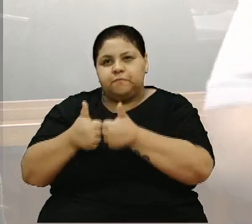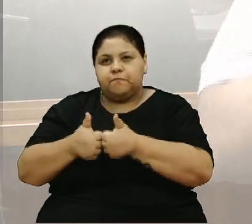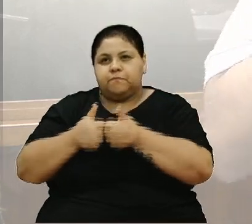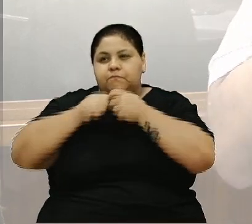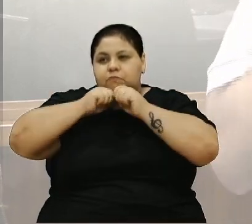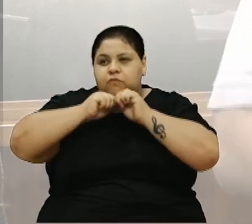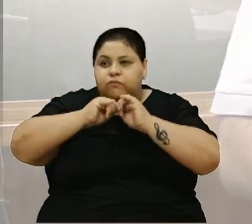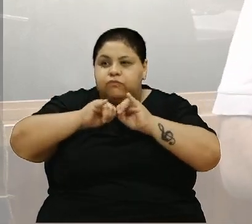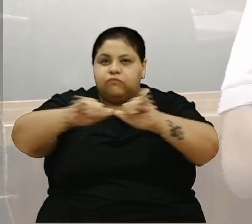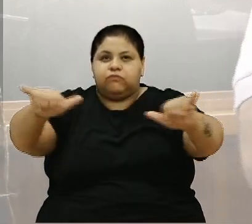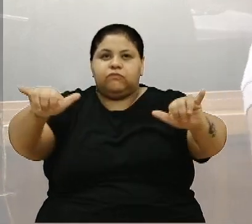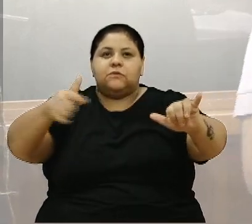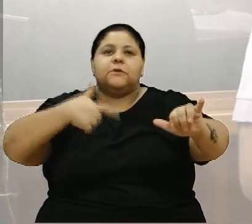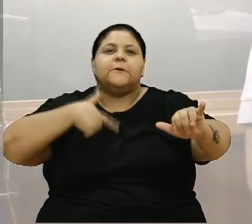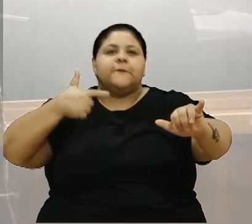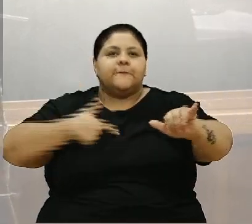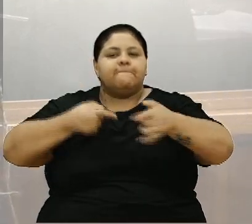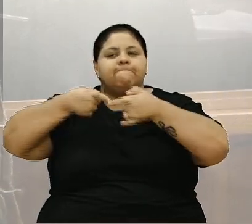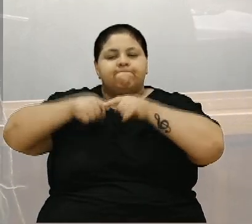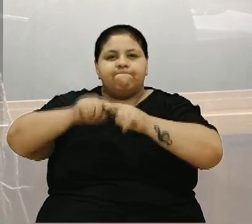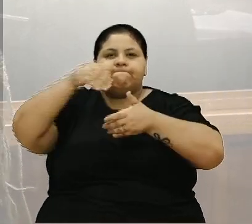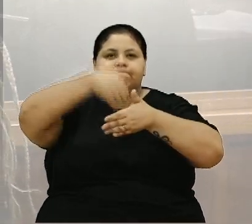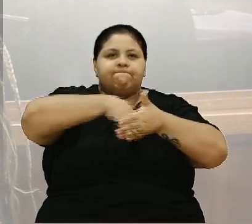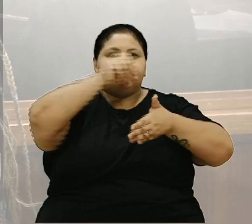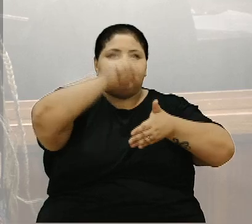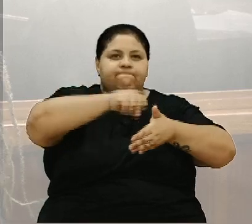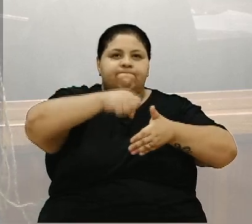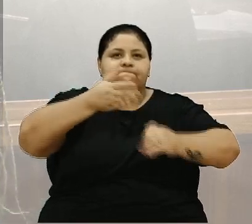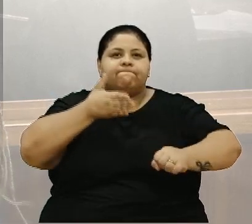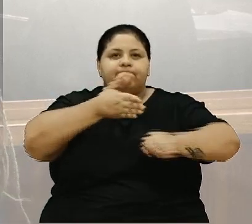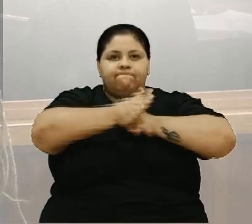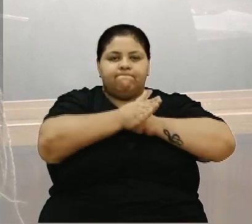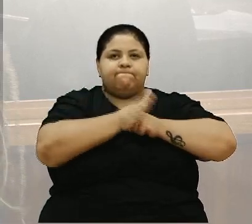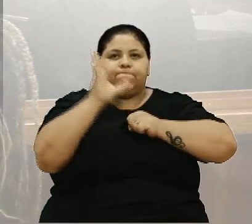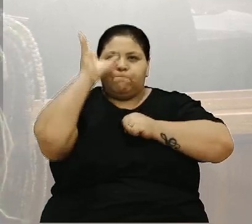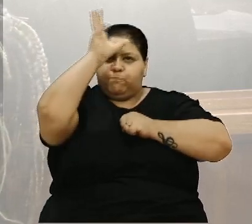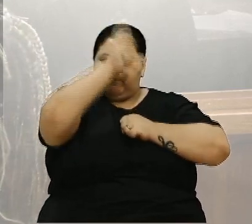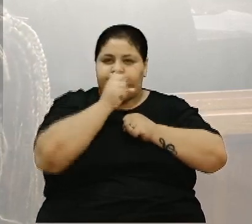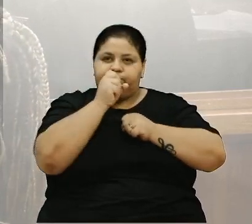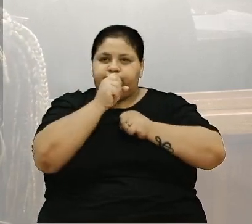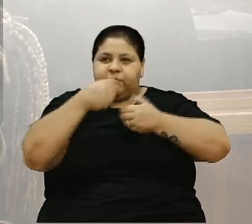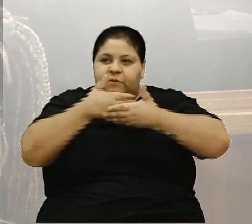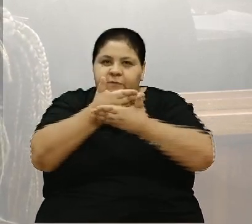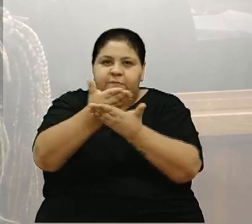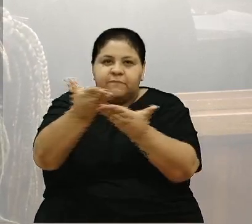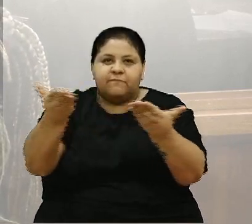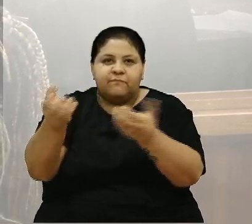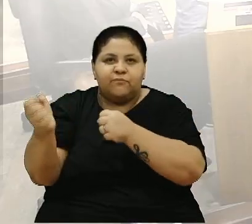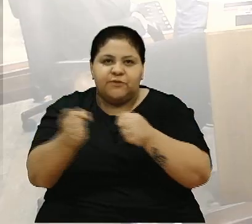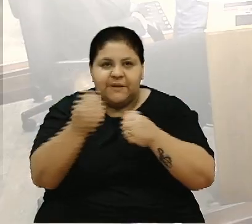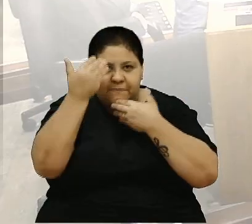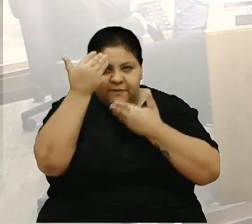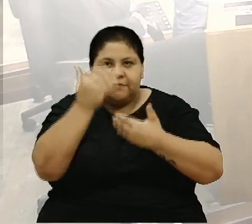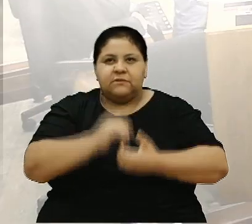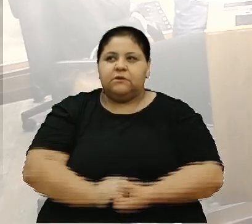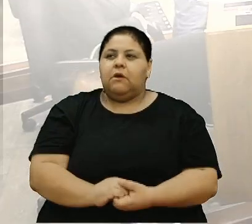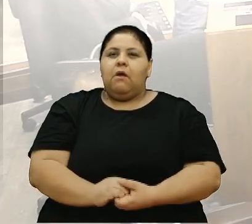essas informações. Eu sou parceiro, voto sim e quero participar, aprendendo e contribuindo naquilo que eu puder. Muito obrigado.